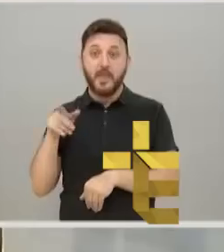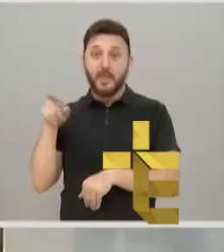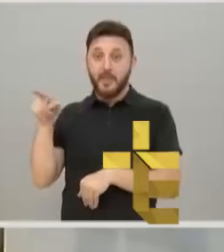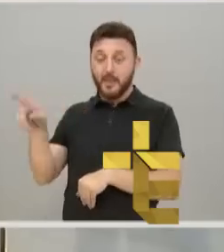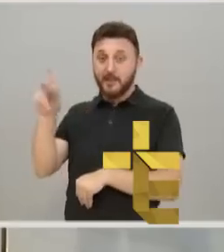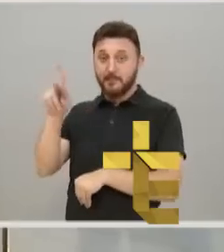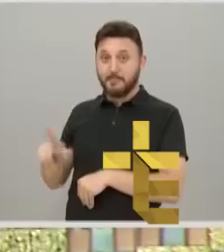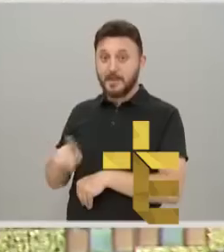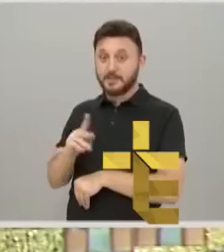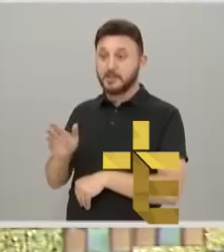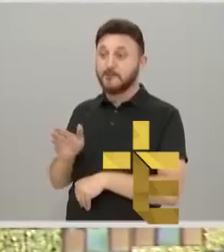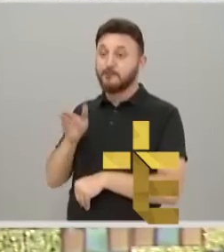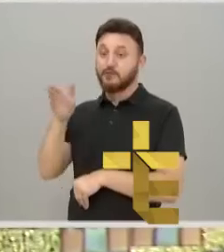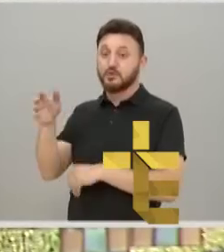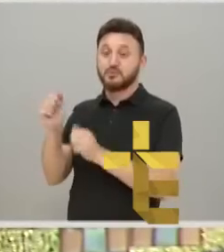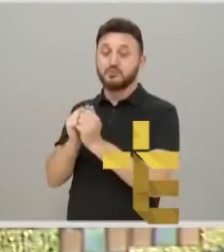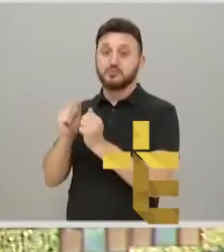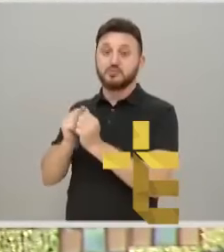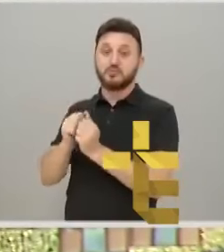fazer, junto com o padre